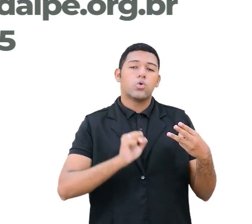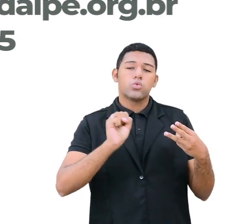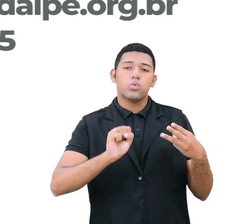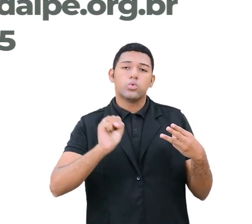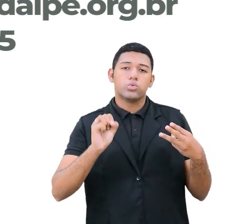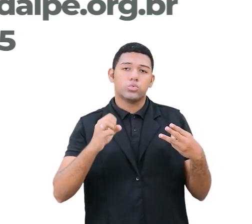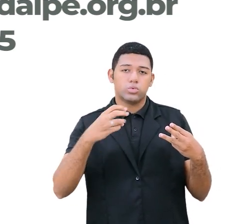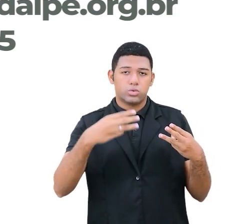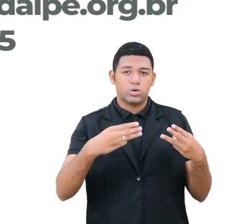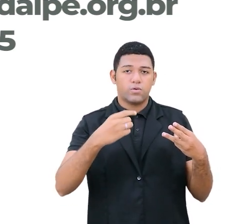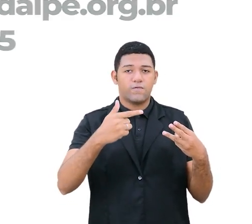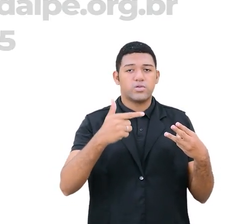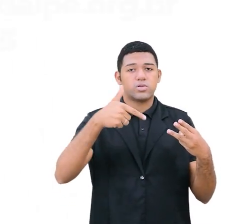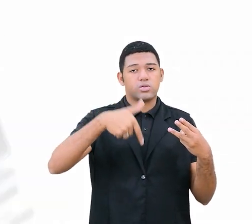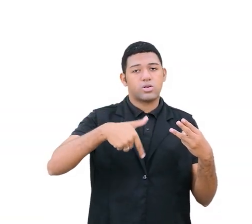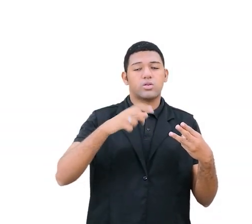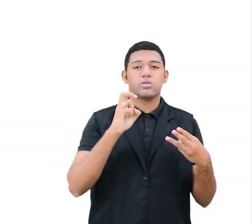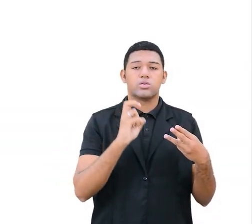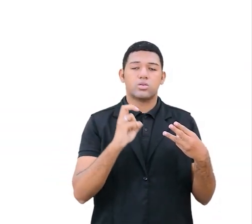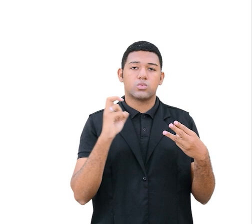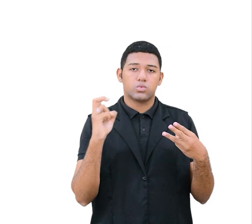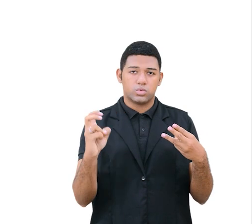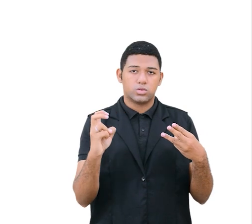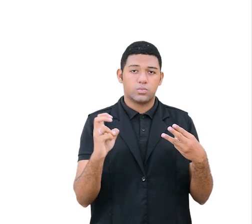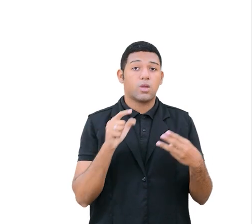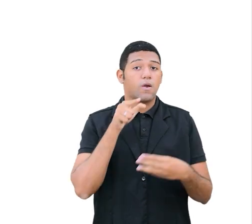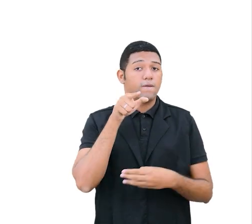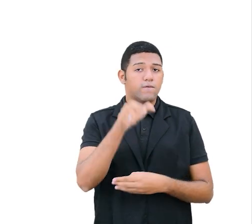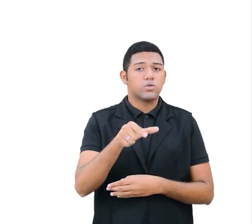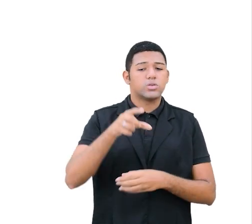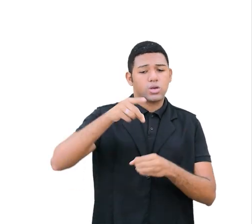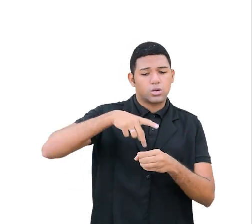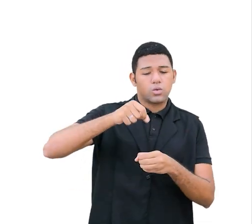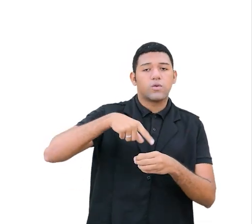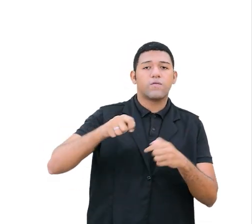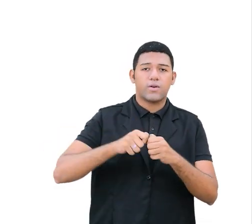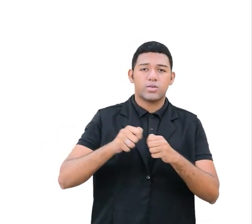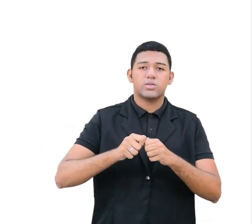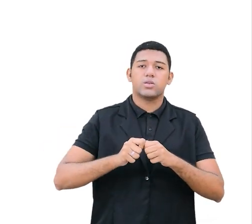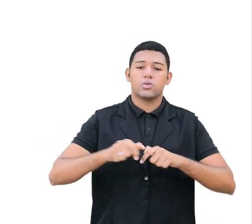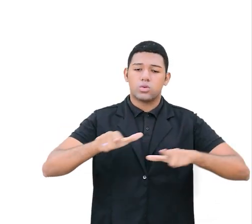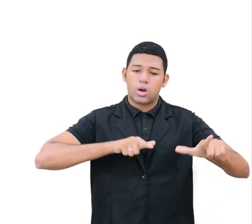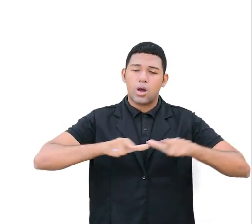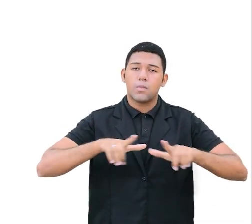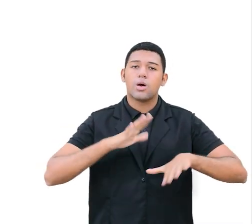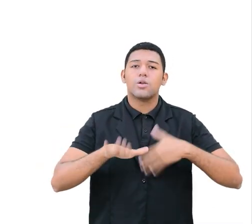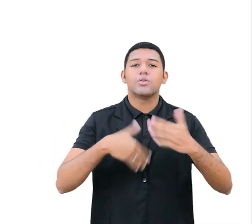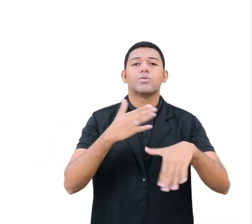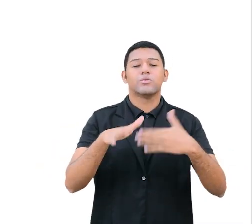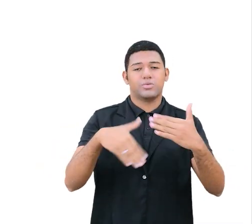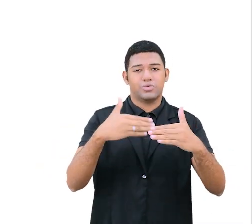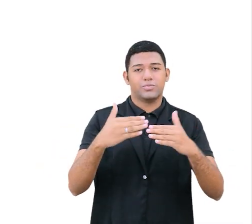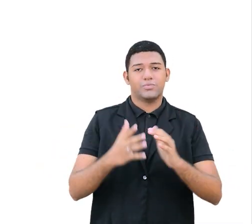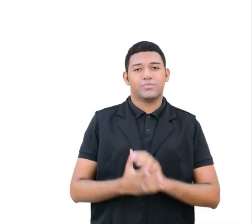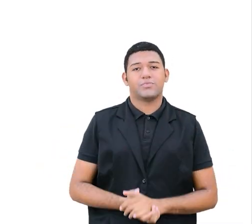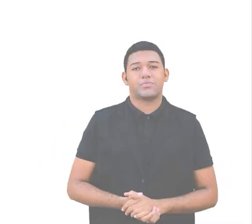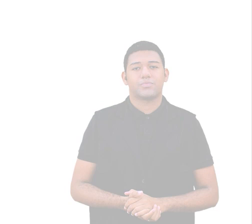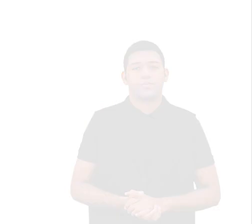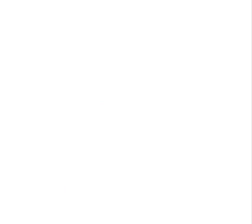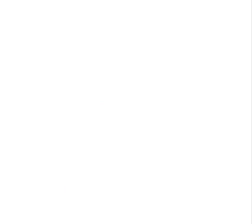-2755 você está contribuindo para o crescimento da obra de Deus e